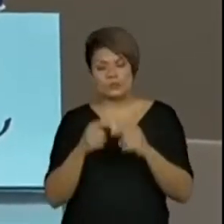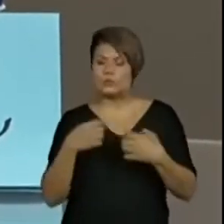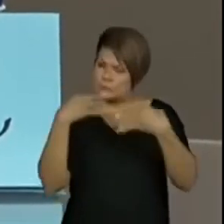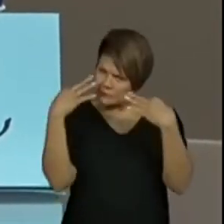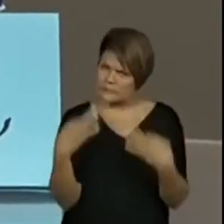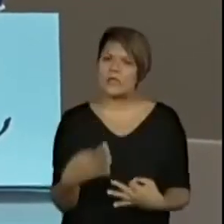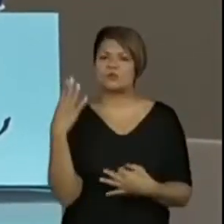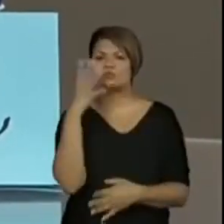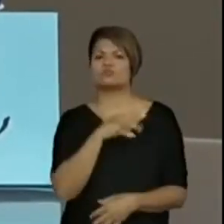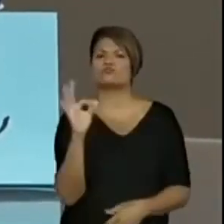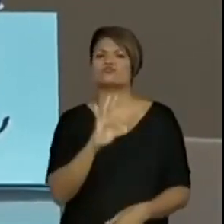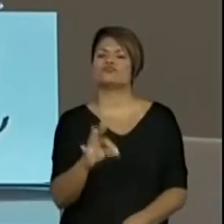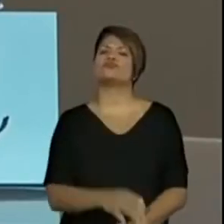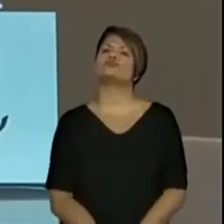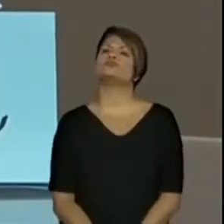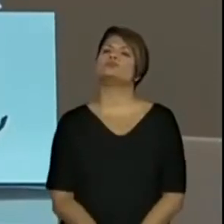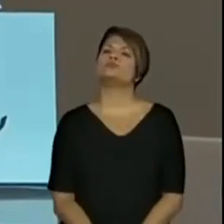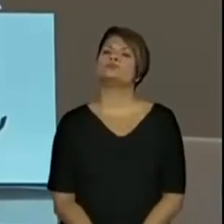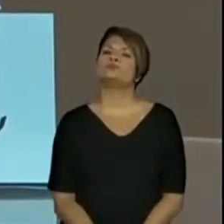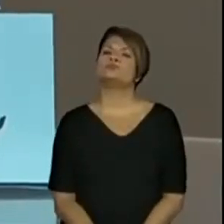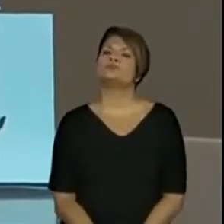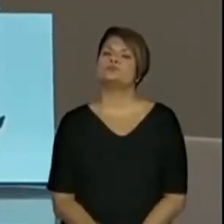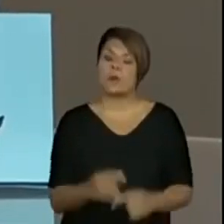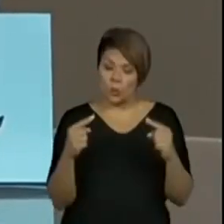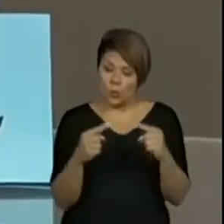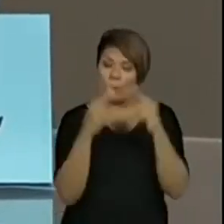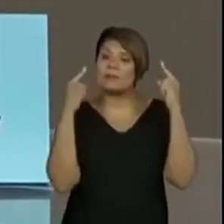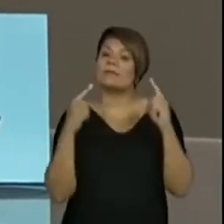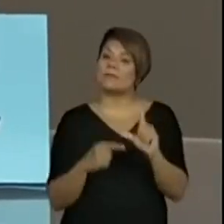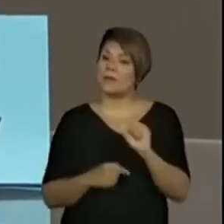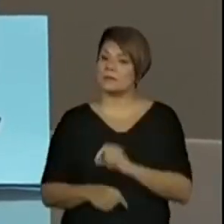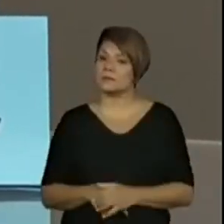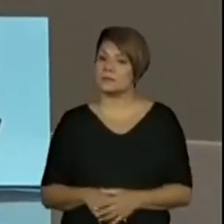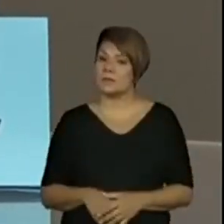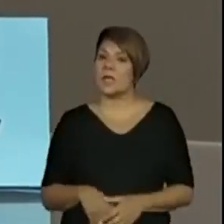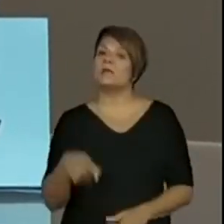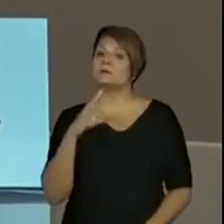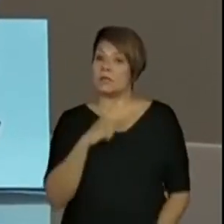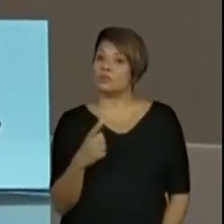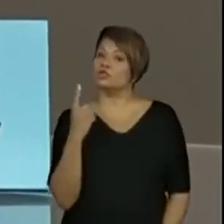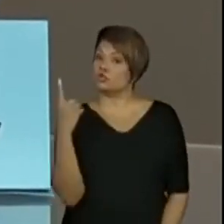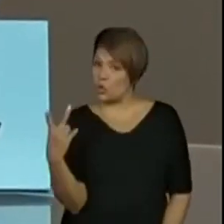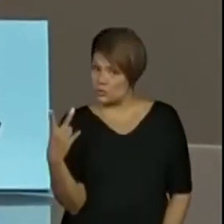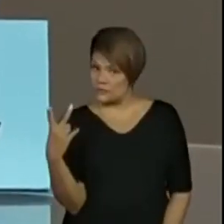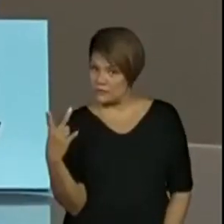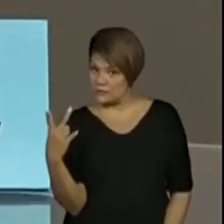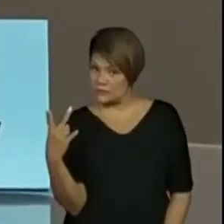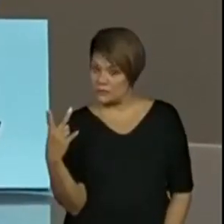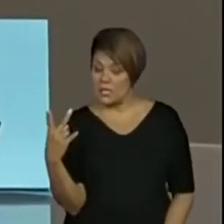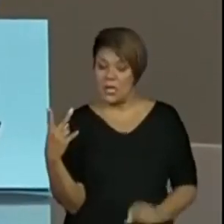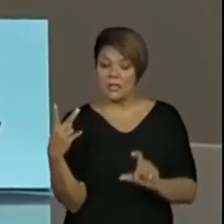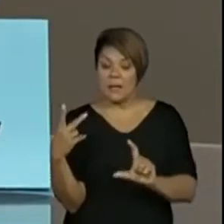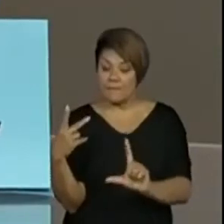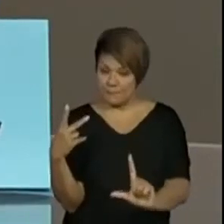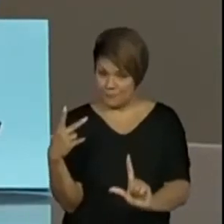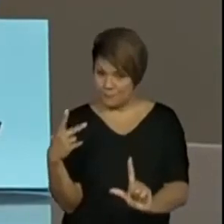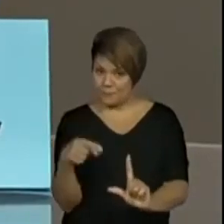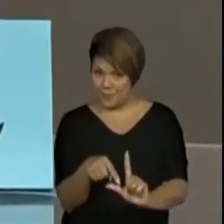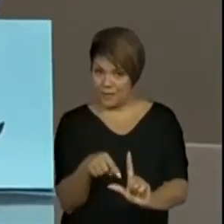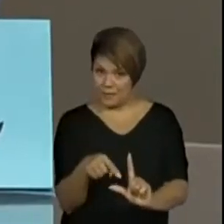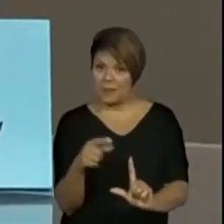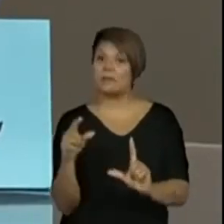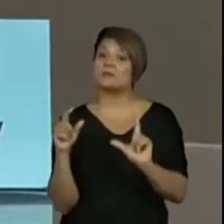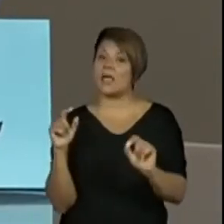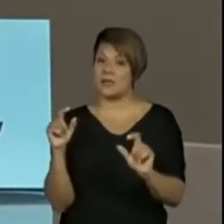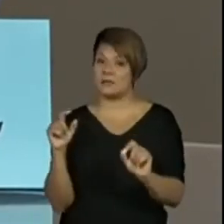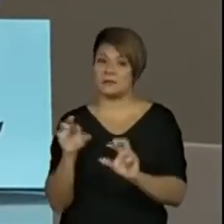certinho, bonitinho? Ah! O que, que eu faço? Ó, aqui tem 12 e aqui tem 10. Não está